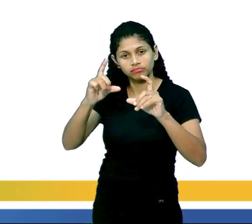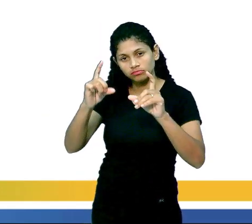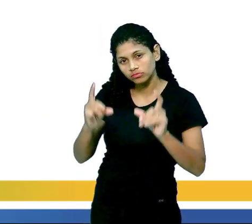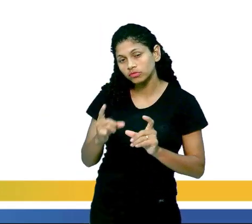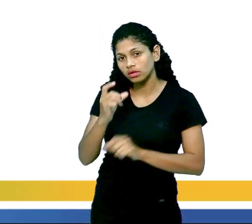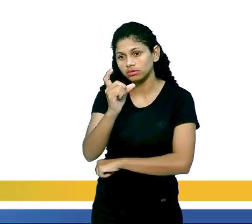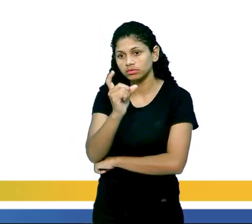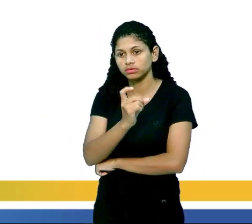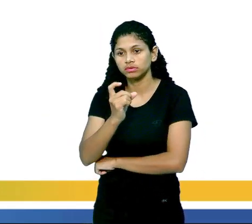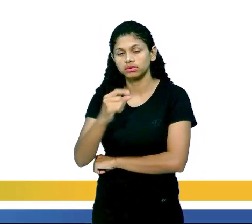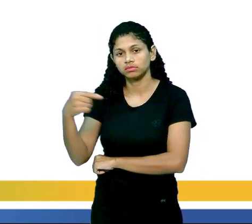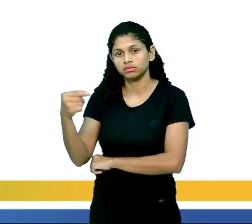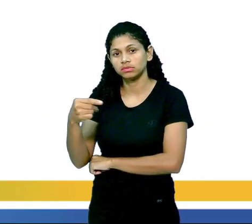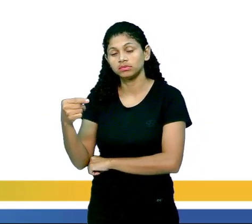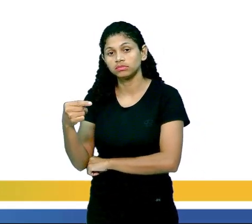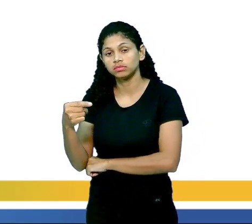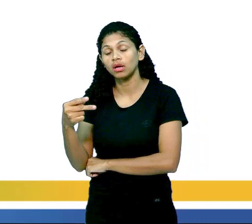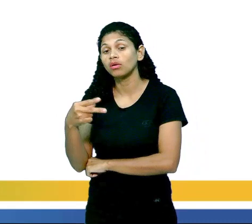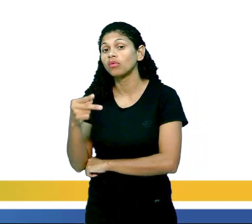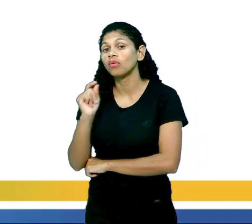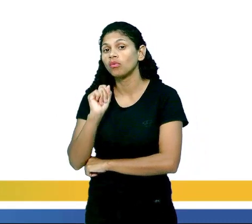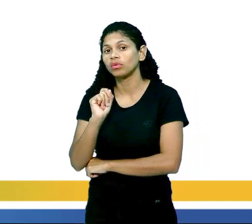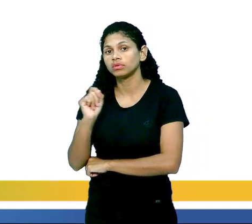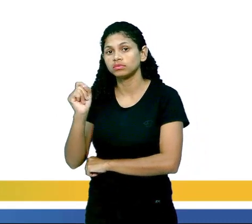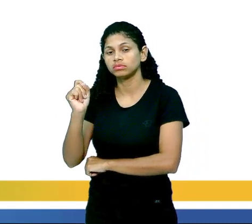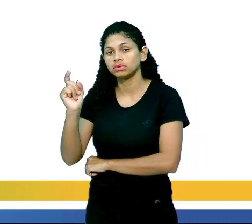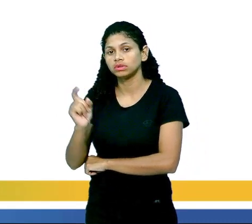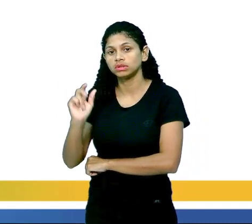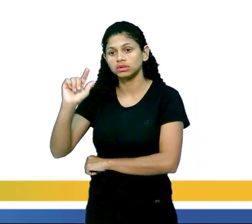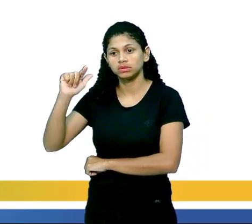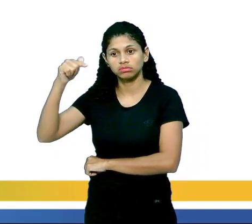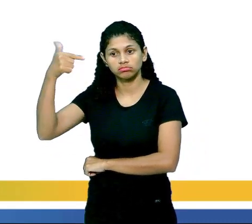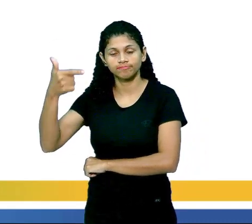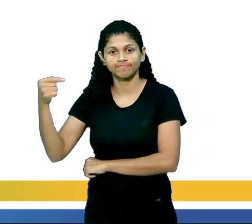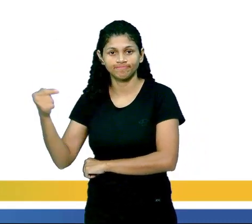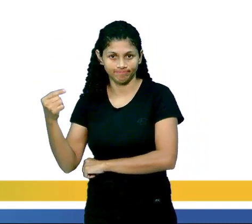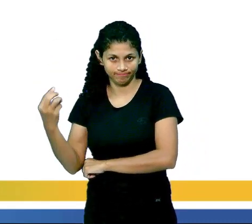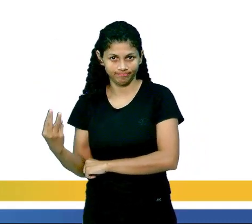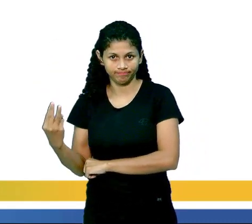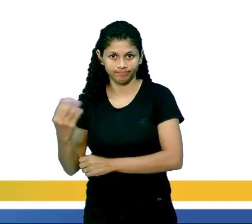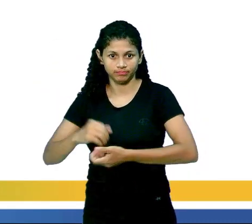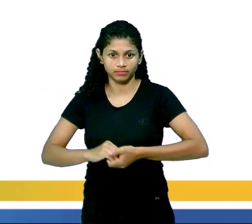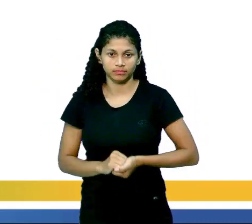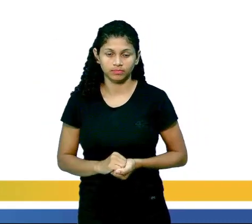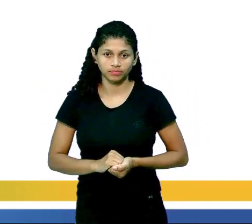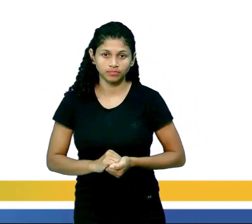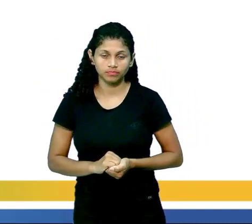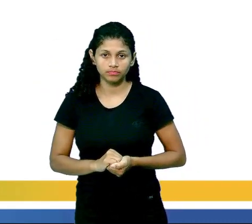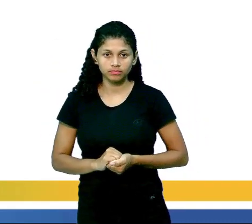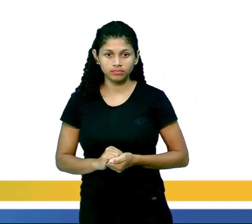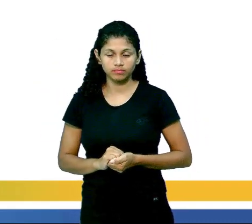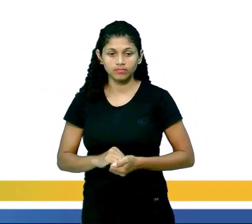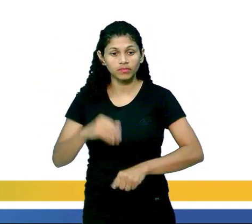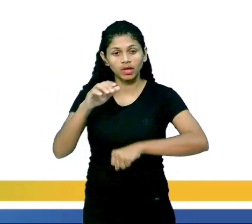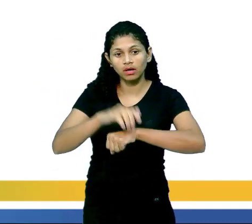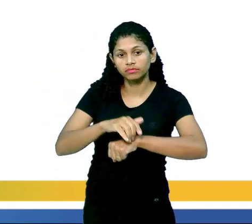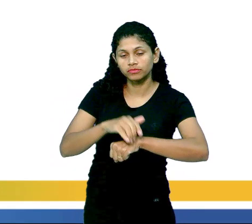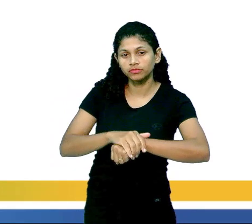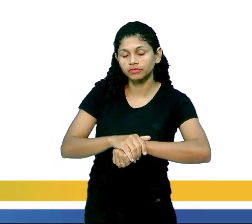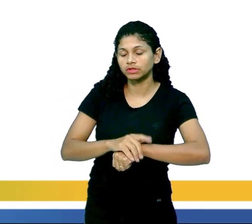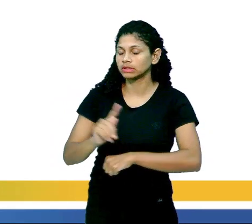Podemos afirmar que, olha aí, vamos dar uma olhada nessas alternativas. A função não